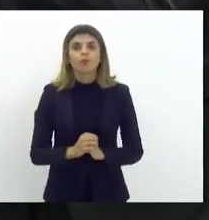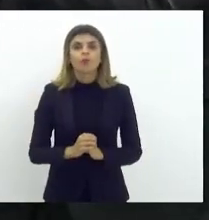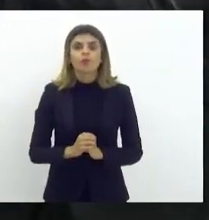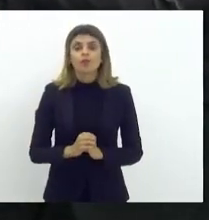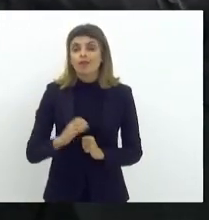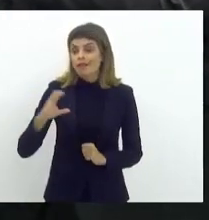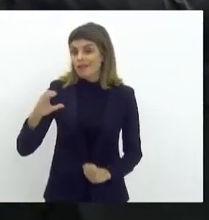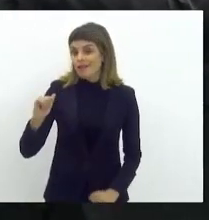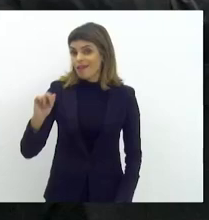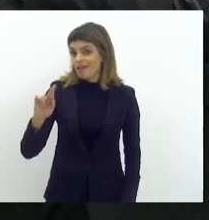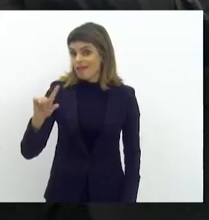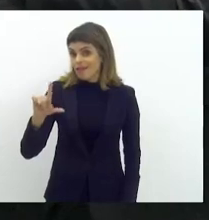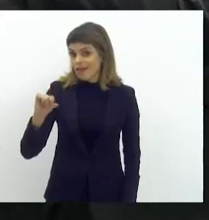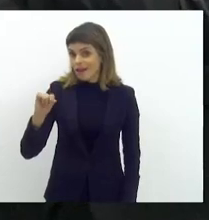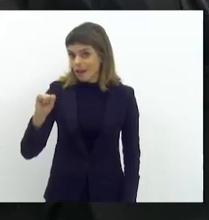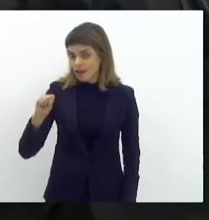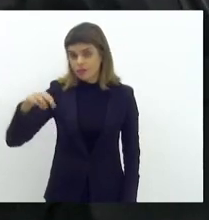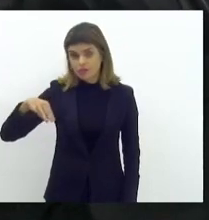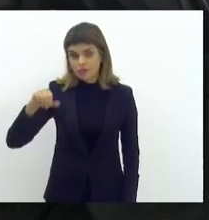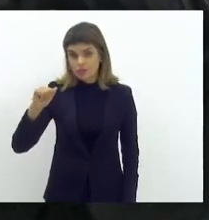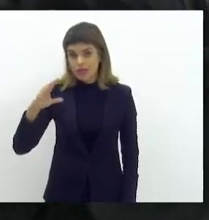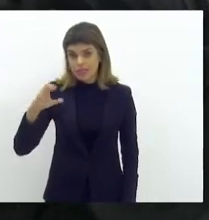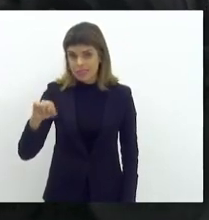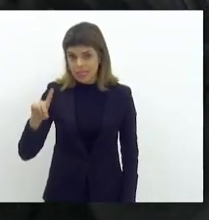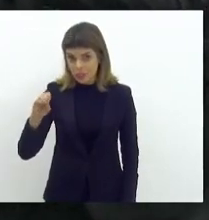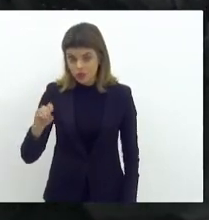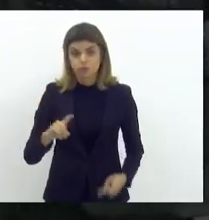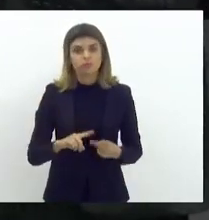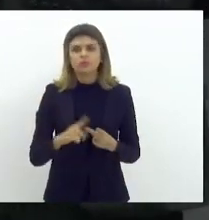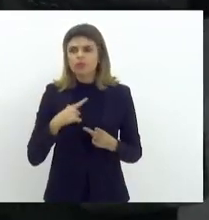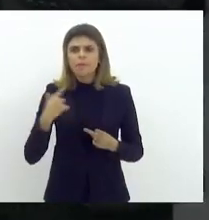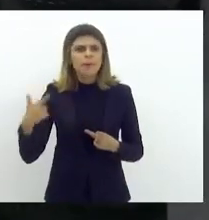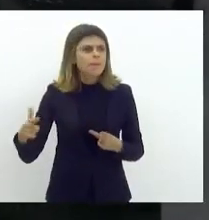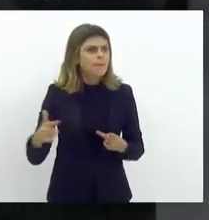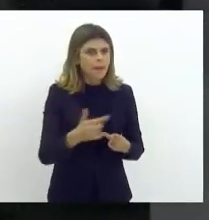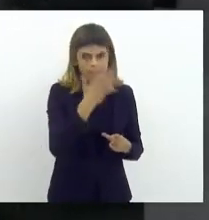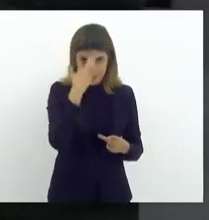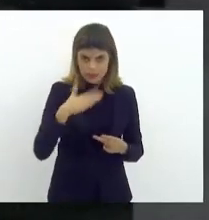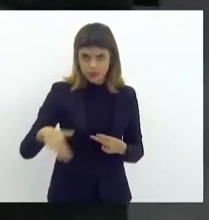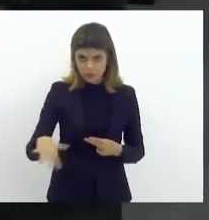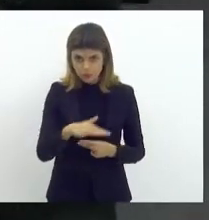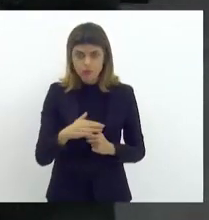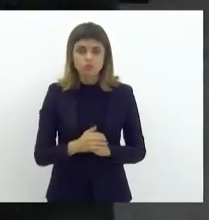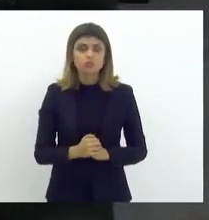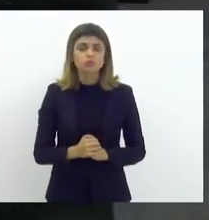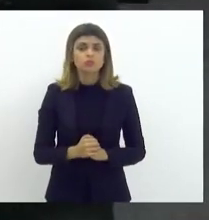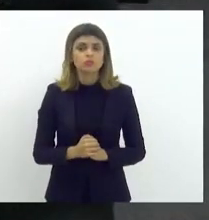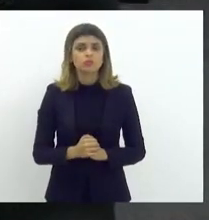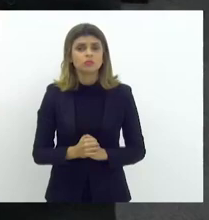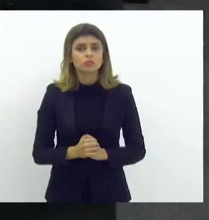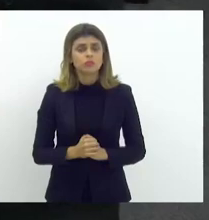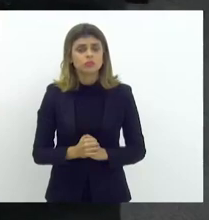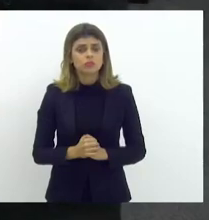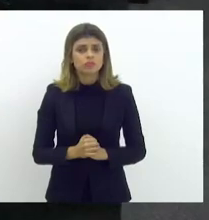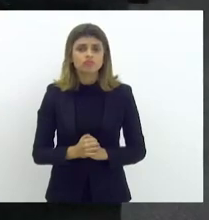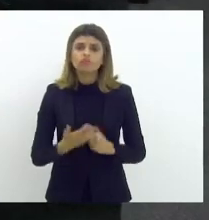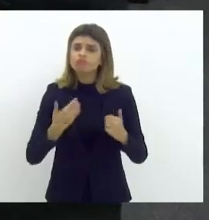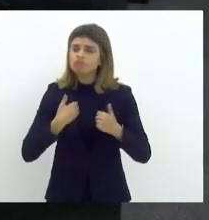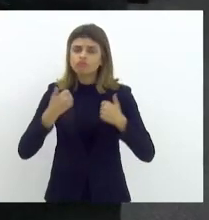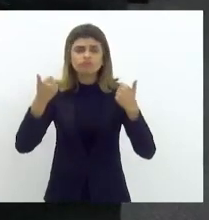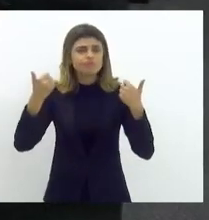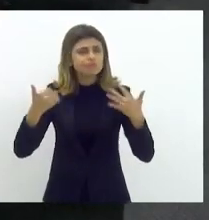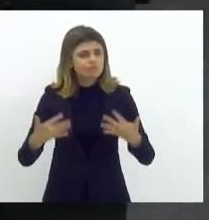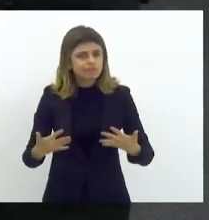Carlos Macedo Rosenberg Reis Quem mais tem mais alguém então deixar bem